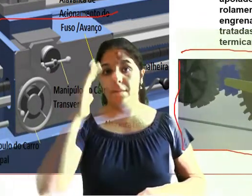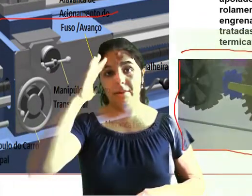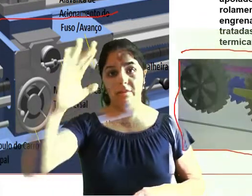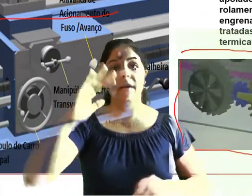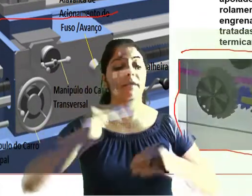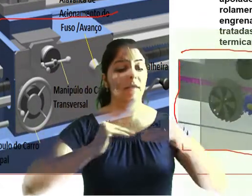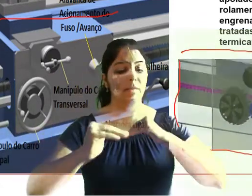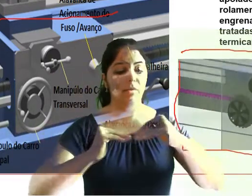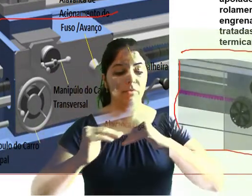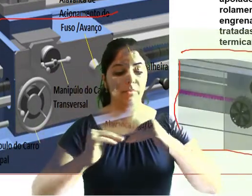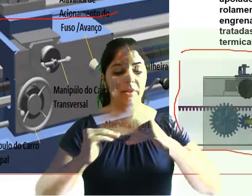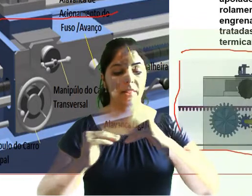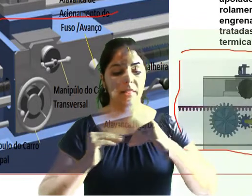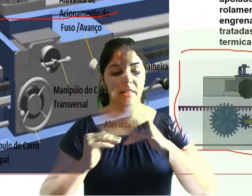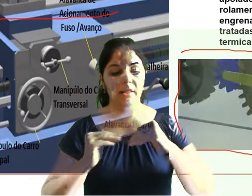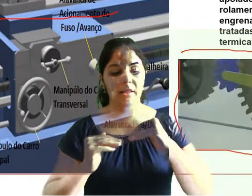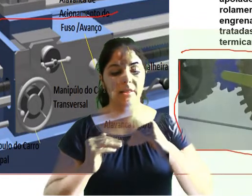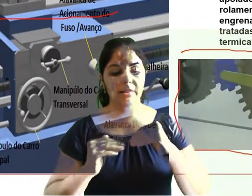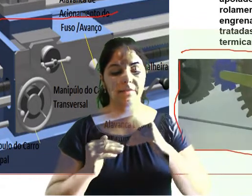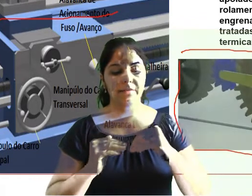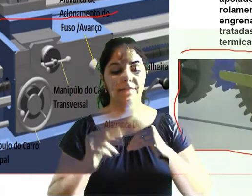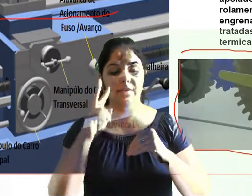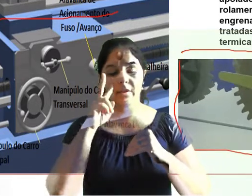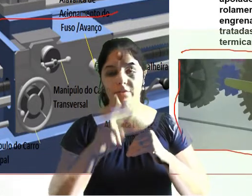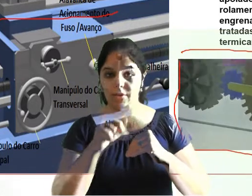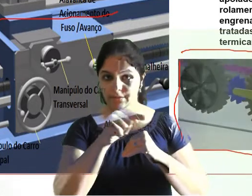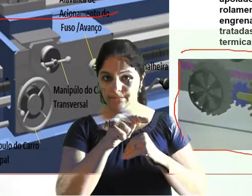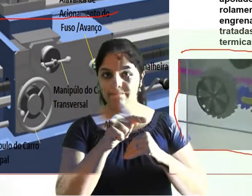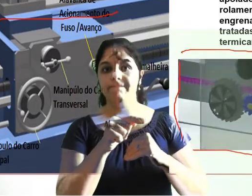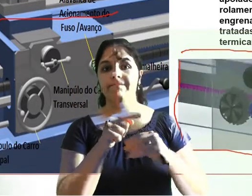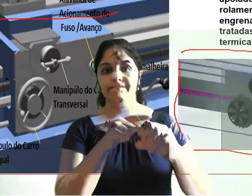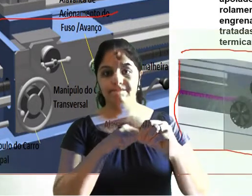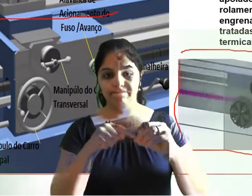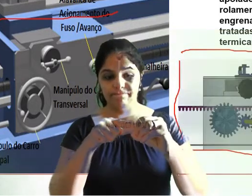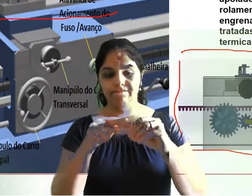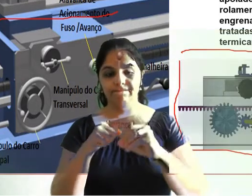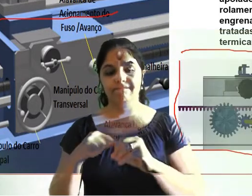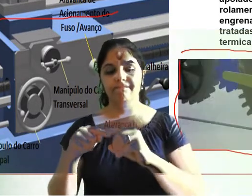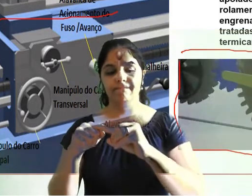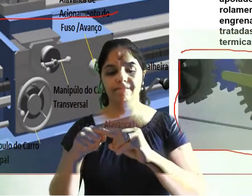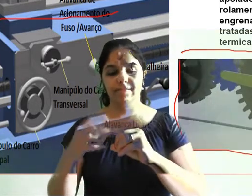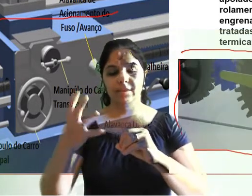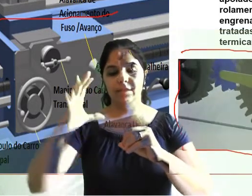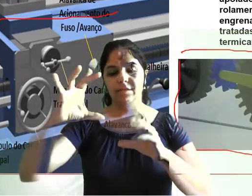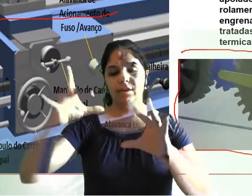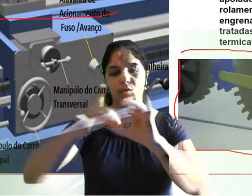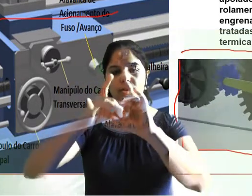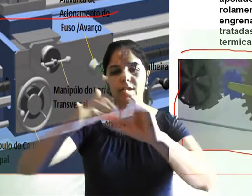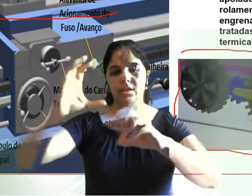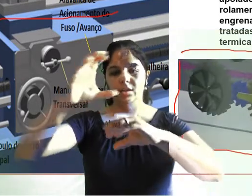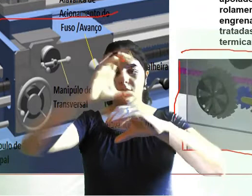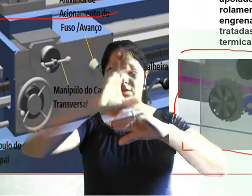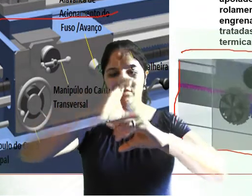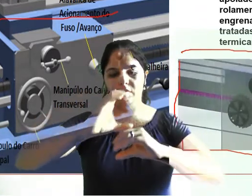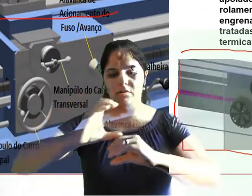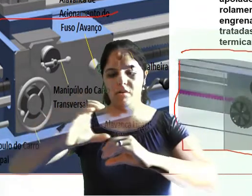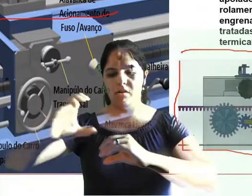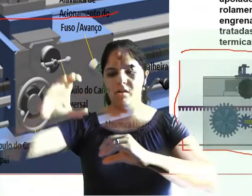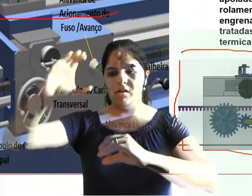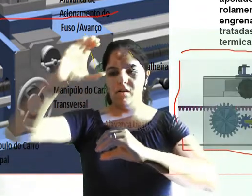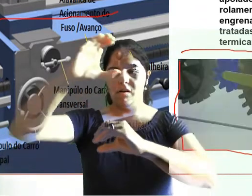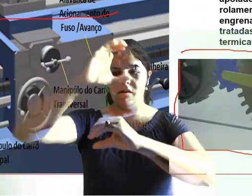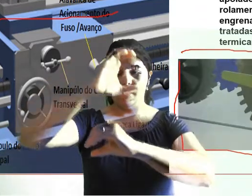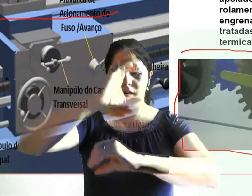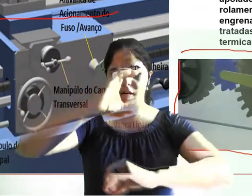vai movimentando, tá? No caso aqui, ó, é esse fuso, tá? E ele vai engrenando e acoplando todo